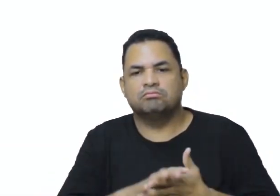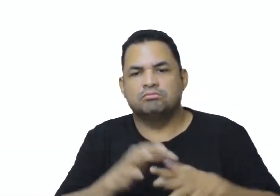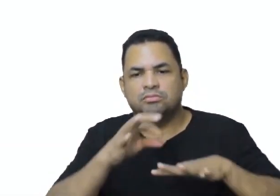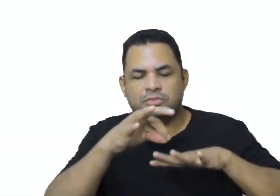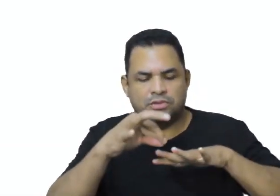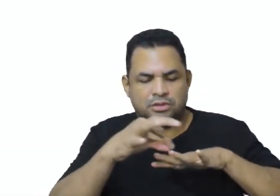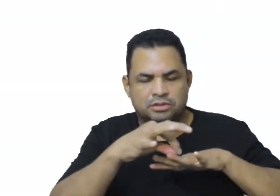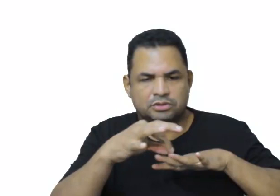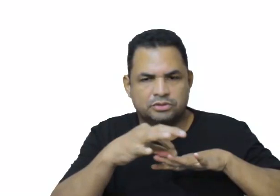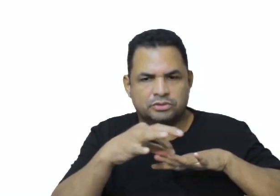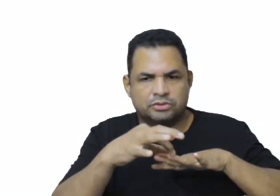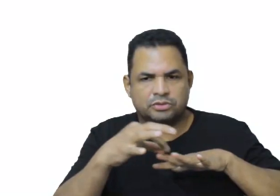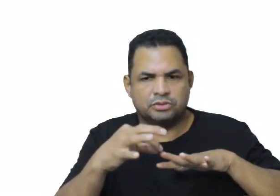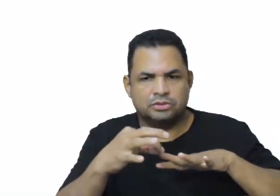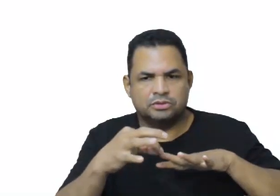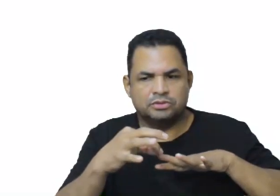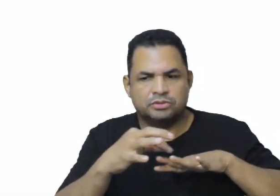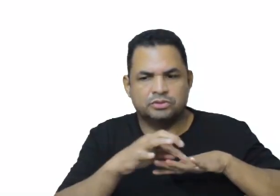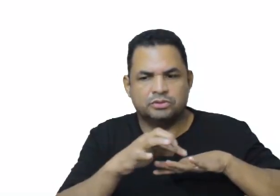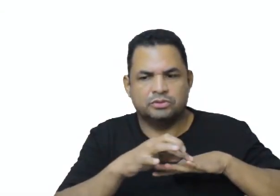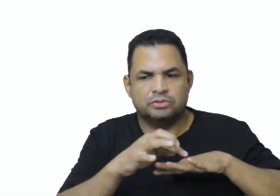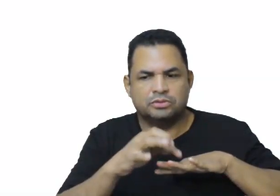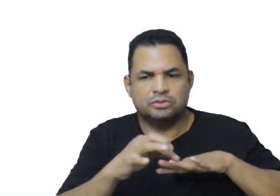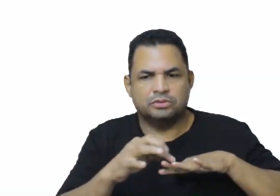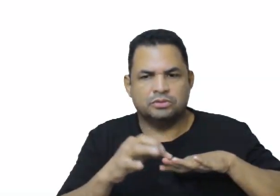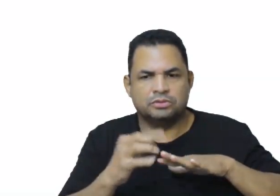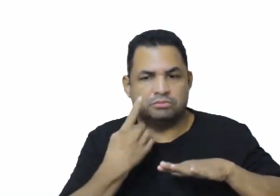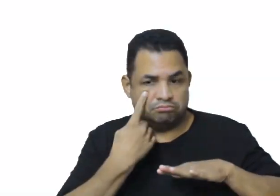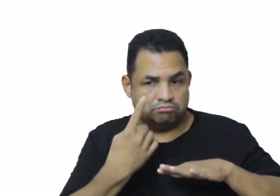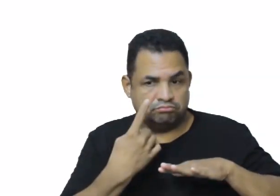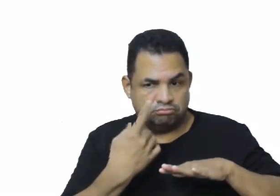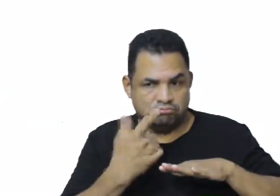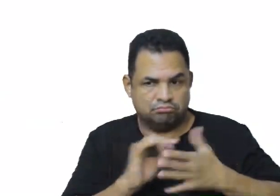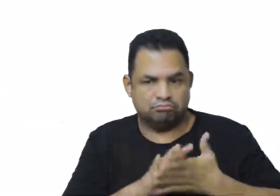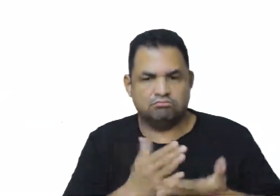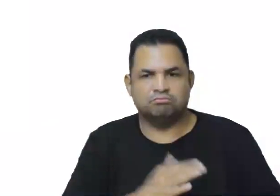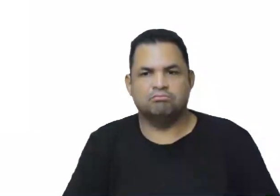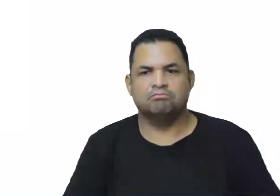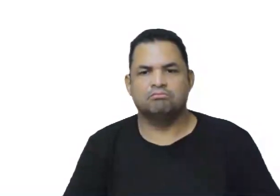das unhinhas dele já, que já estão, né, ficando bem aparentes.